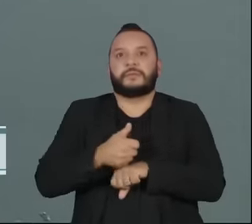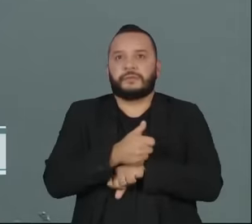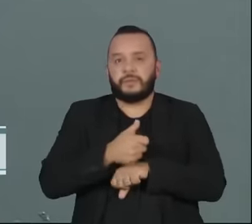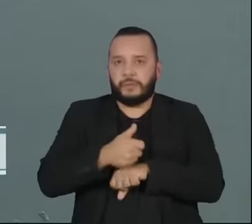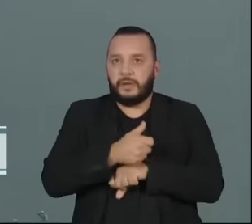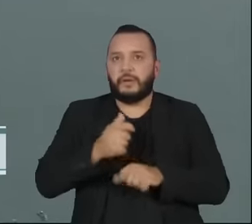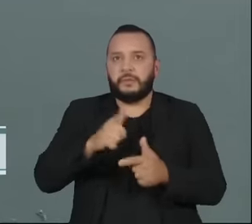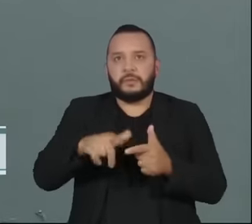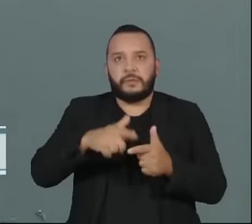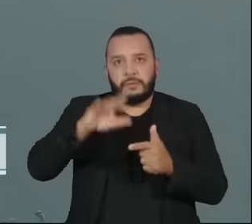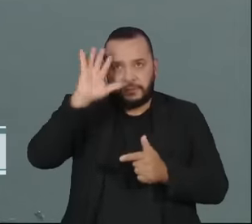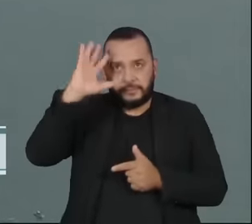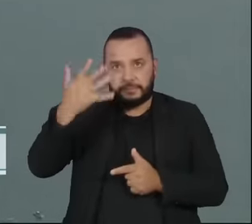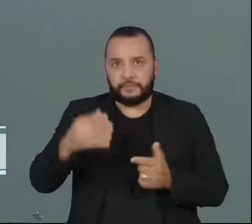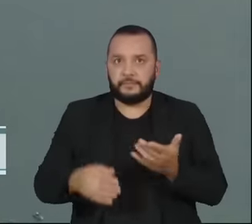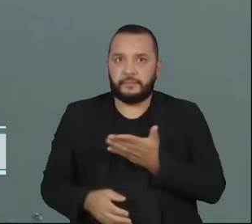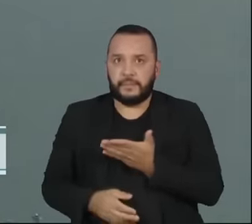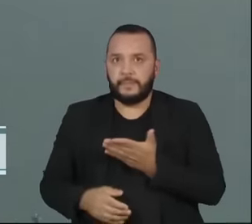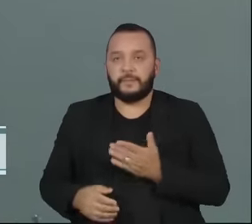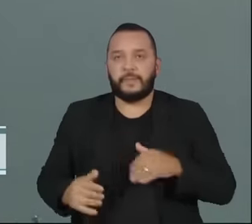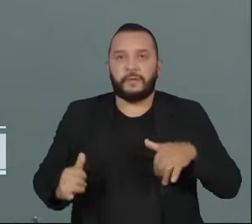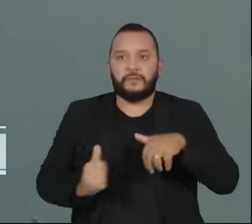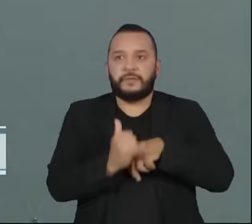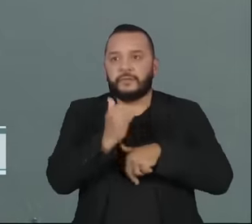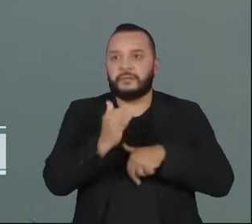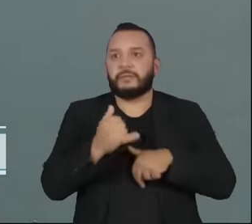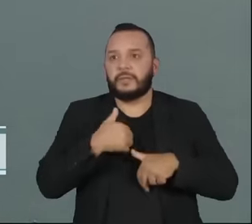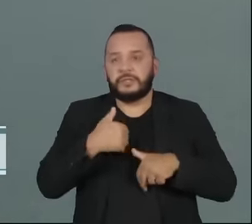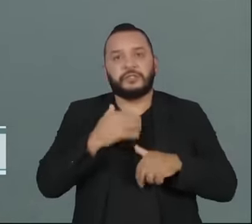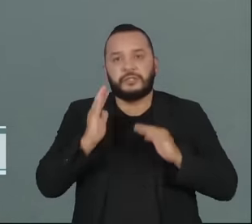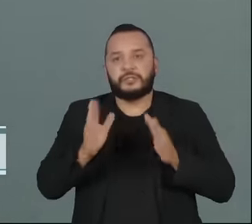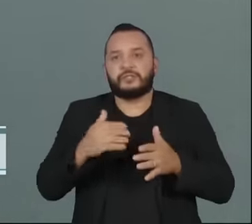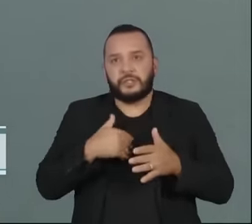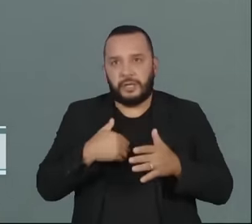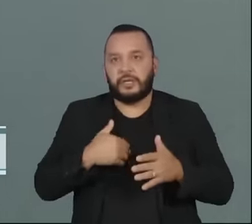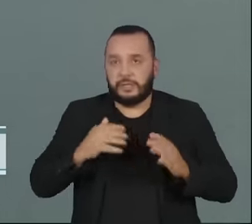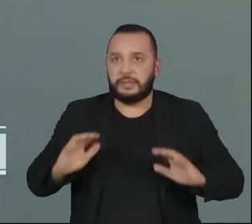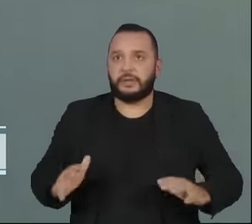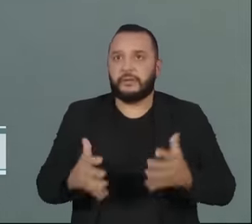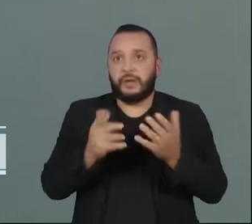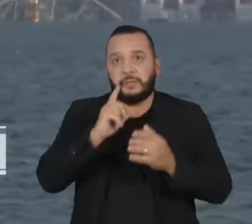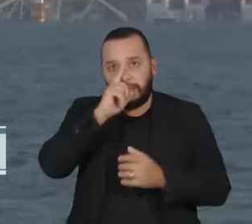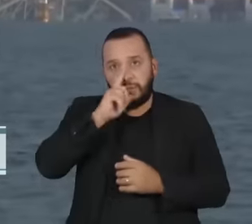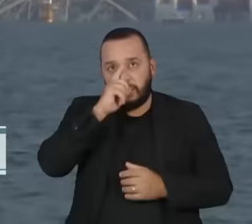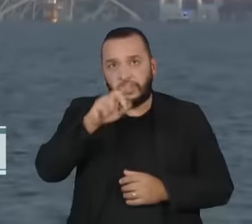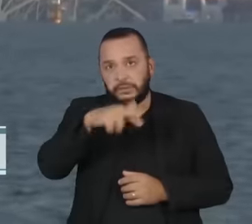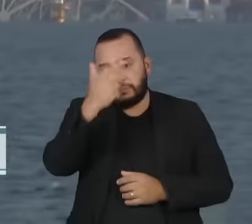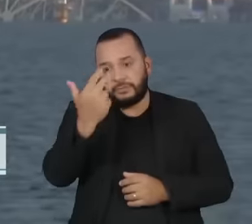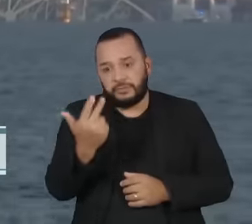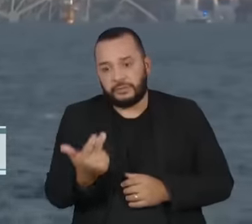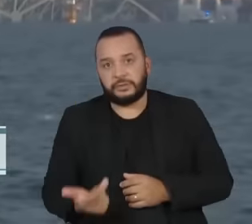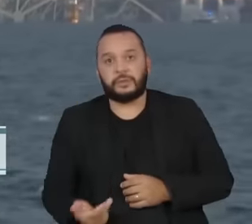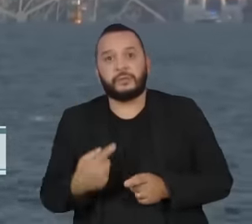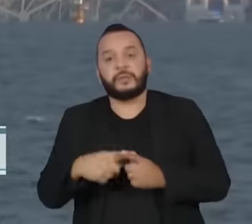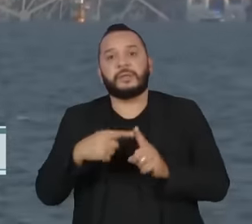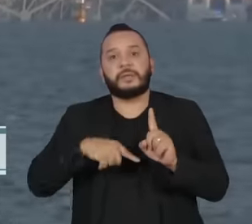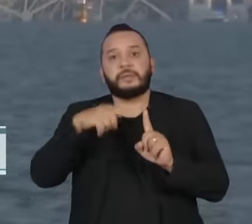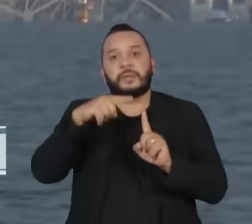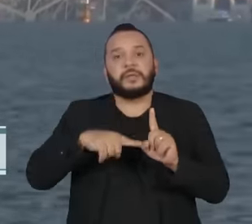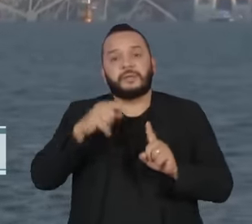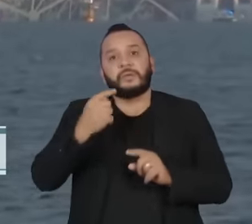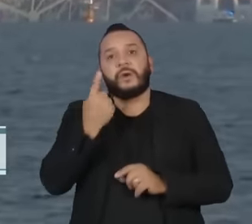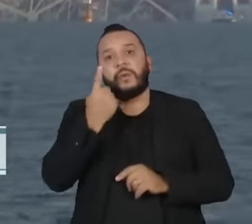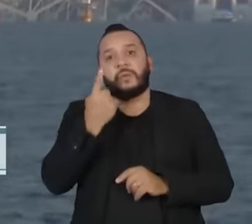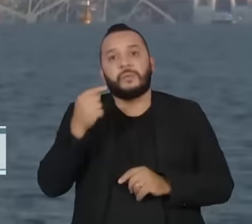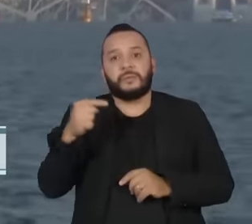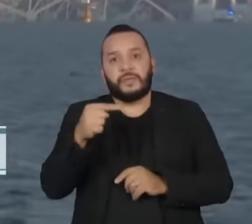a crise o resgate das vítimas é de risco inclusive para os mergulhadores a temperatura da água é de 1 gra